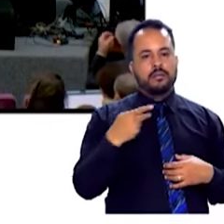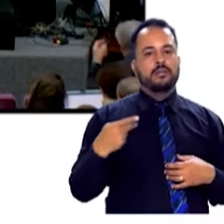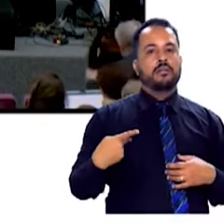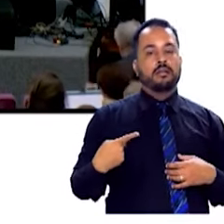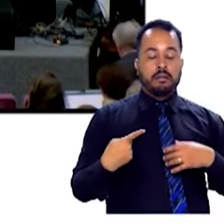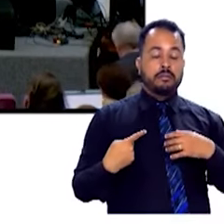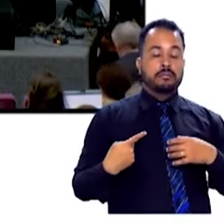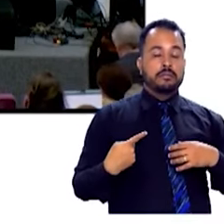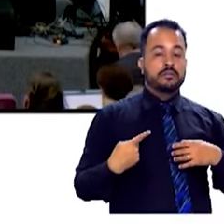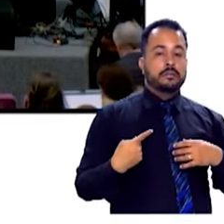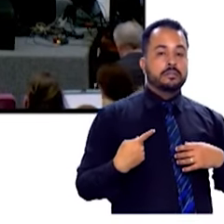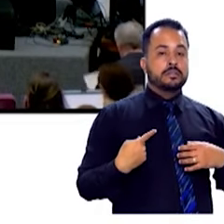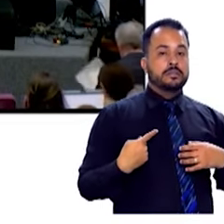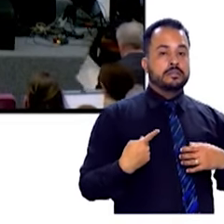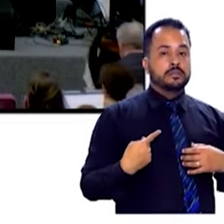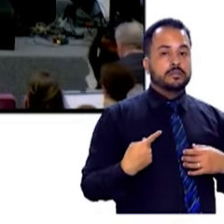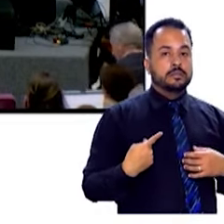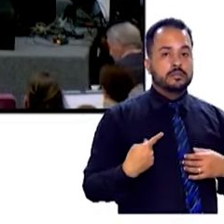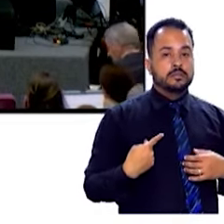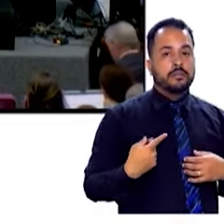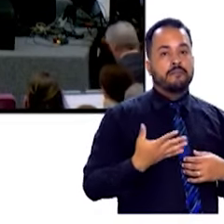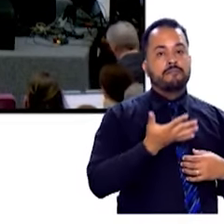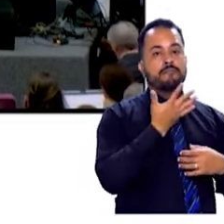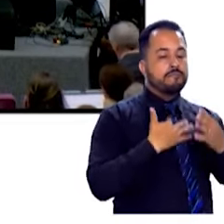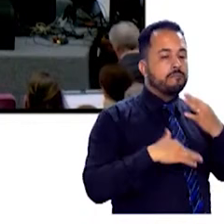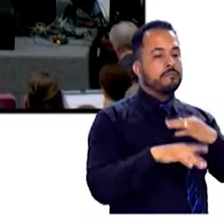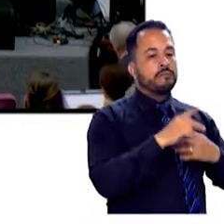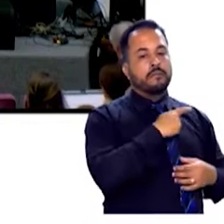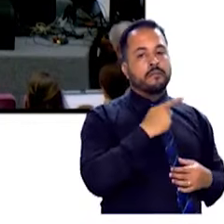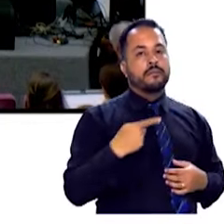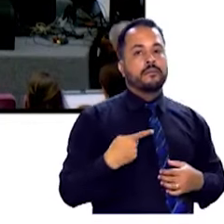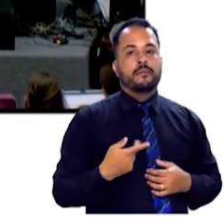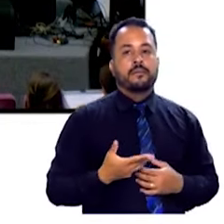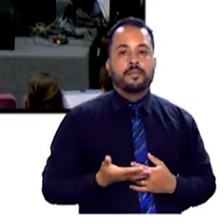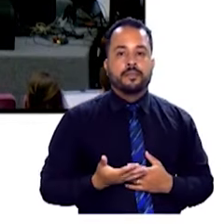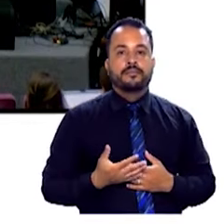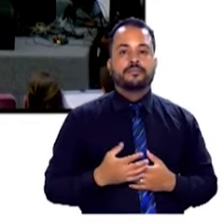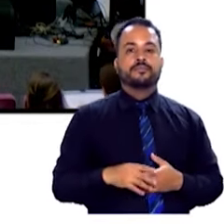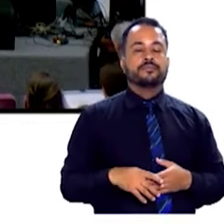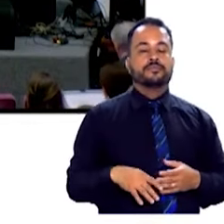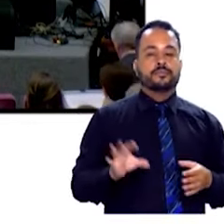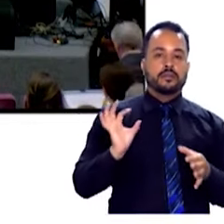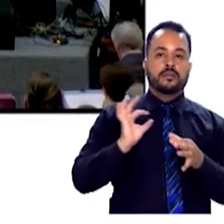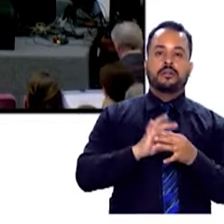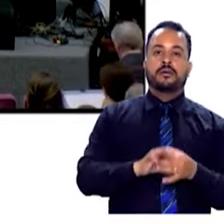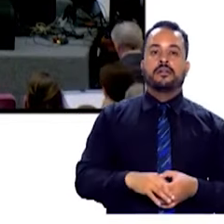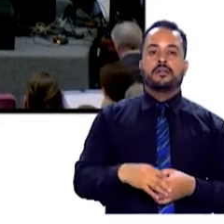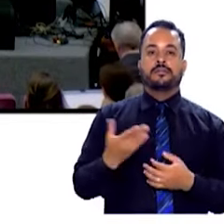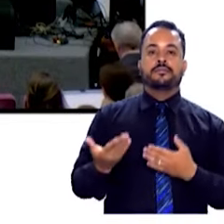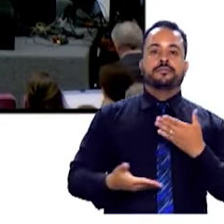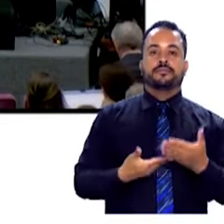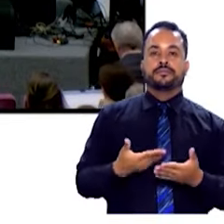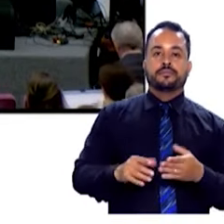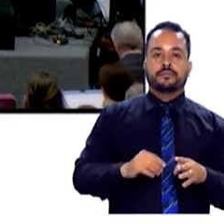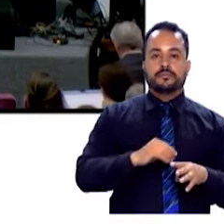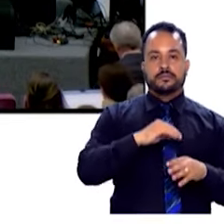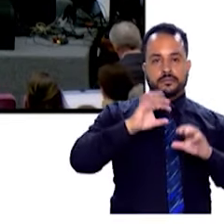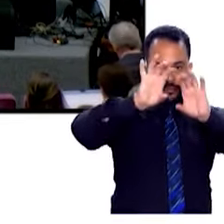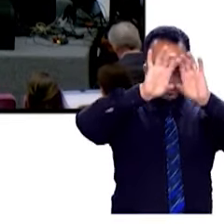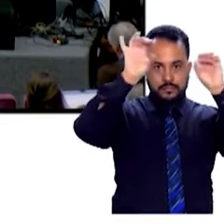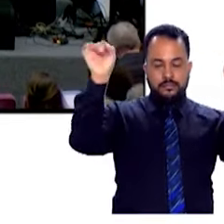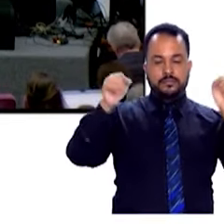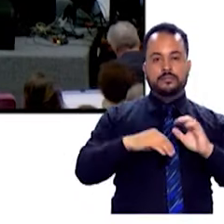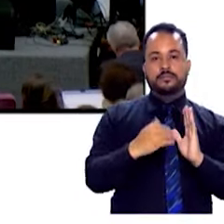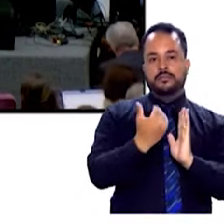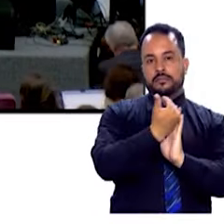bem Ah isso para em termos de contexto eu gostaria de falar pouco da função da suprema corte a função da suprema corte